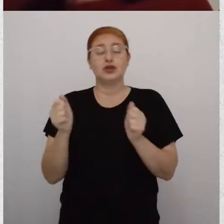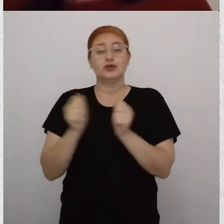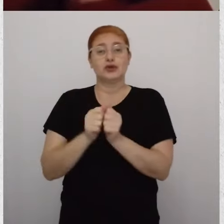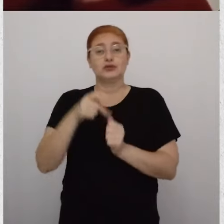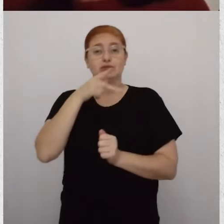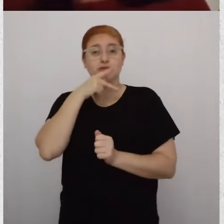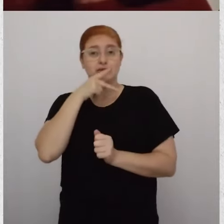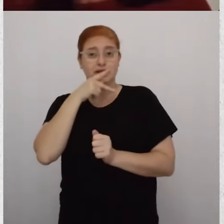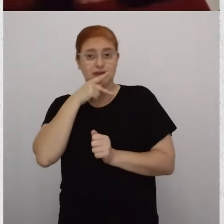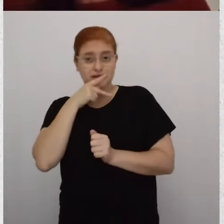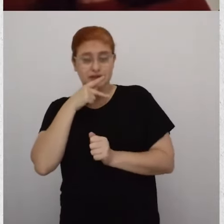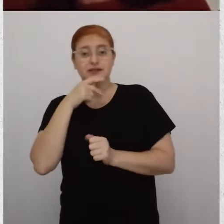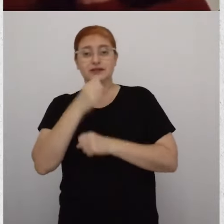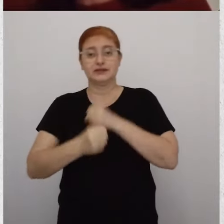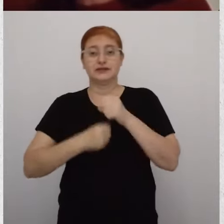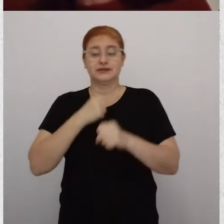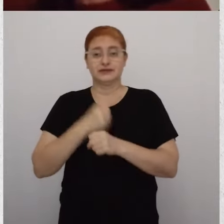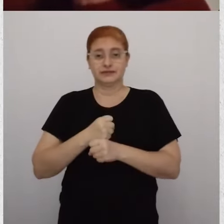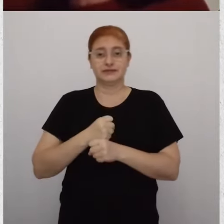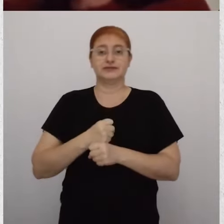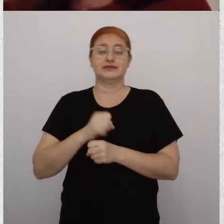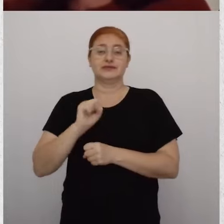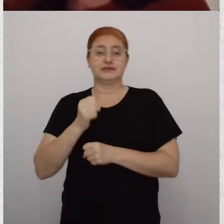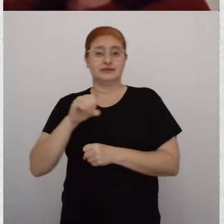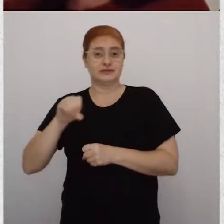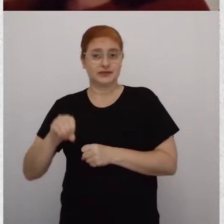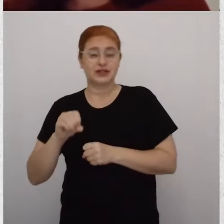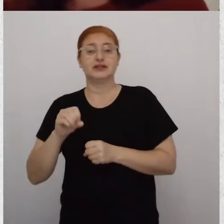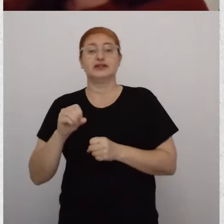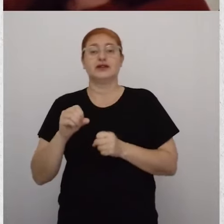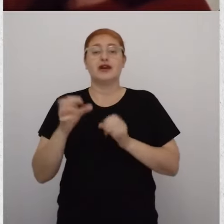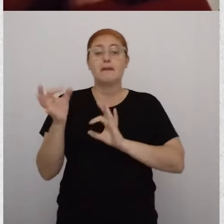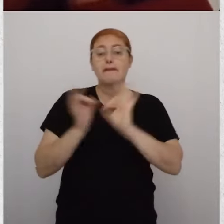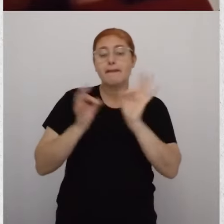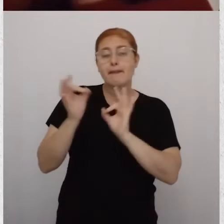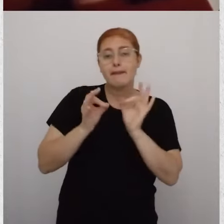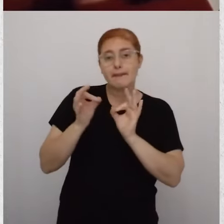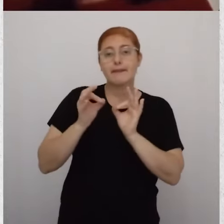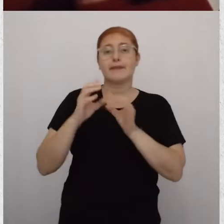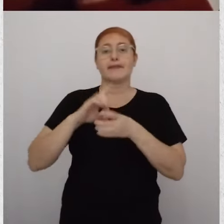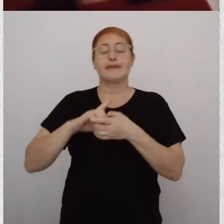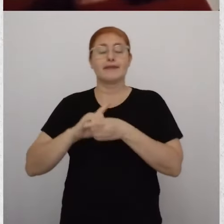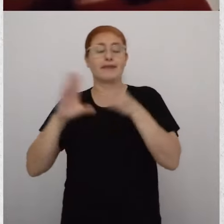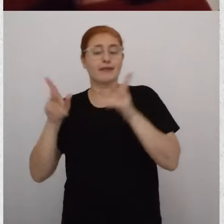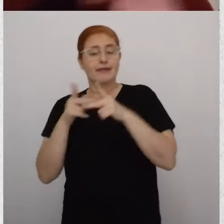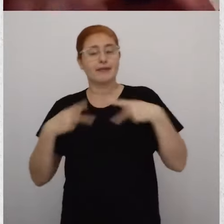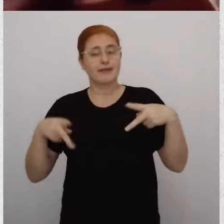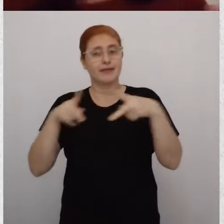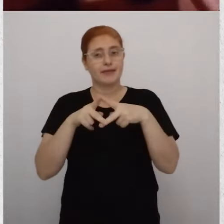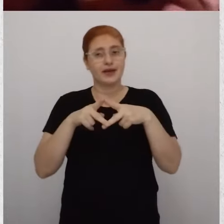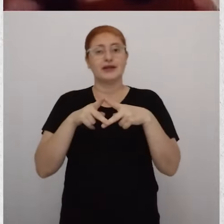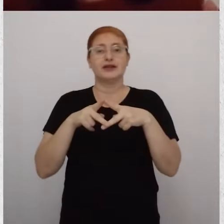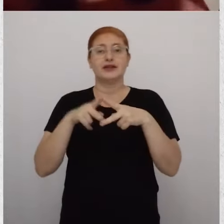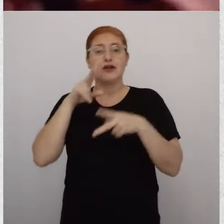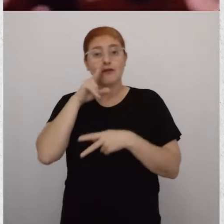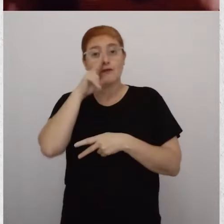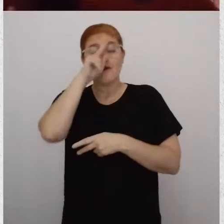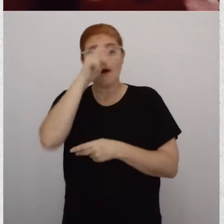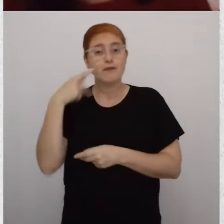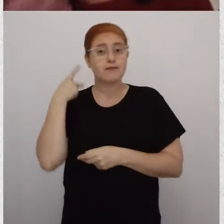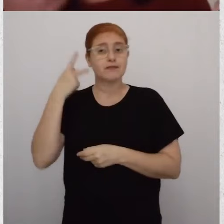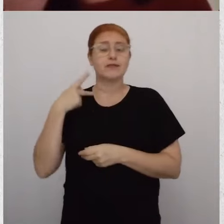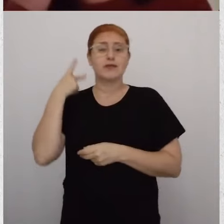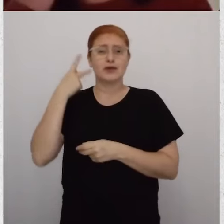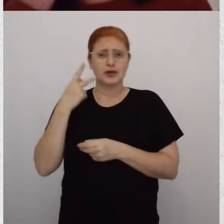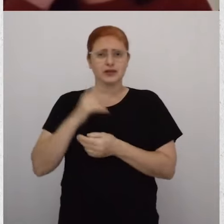né? E essa coligação, o nome desse projeto era Projeto Democrático Popular. Então, são forças políticas que vão,